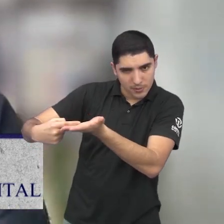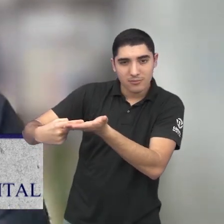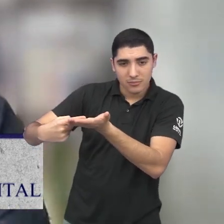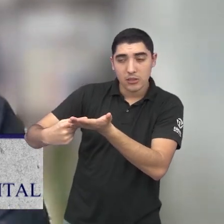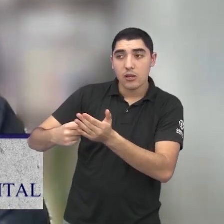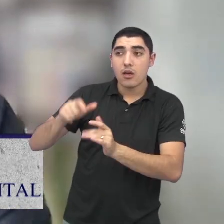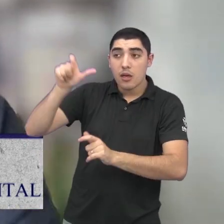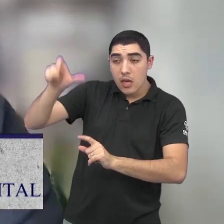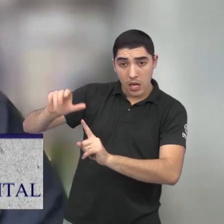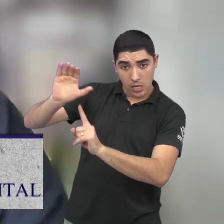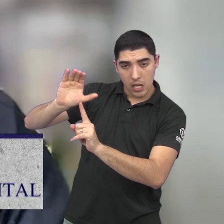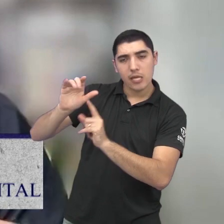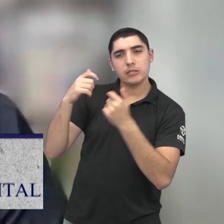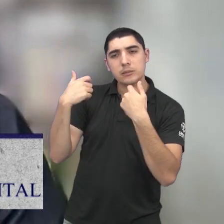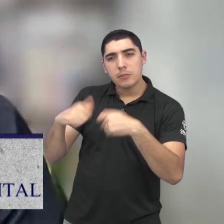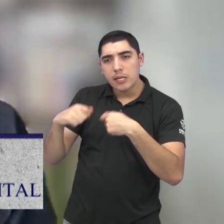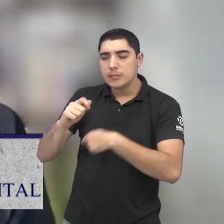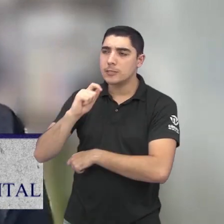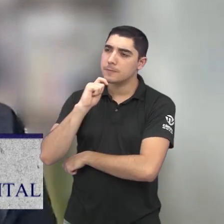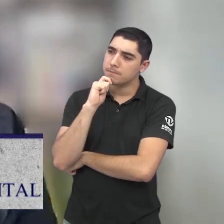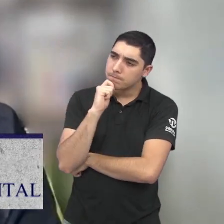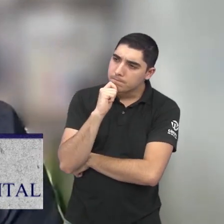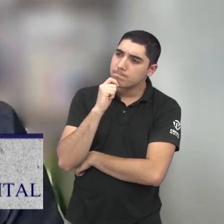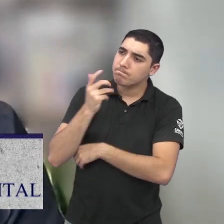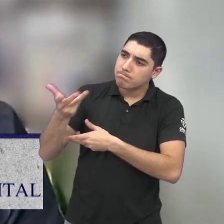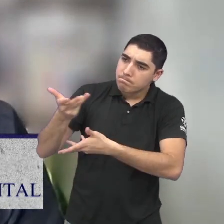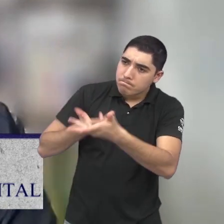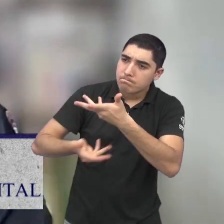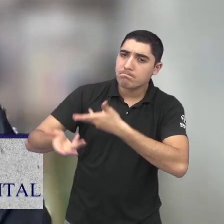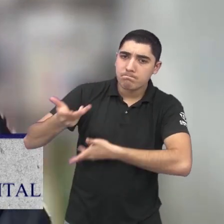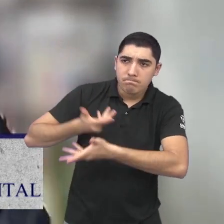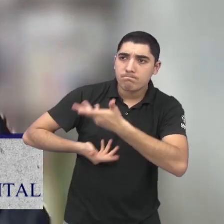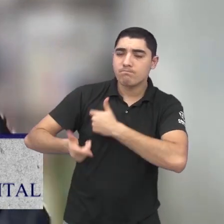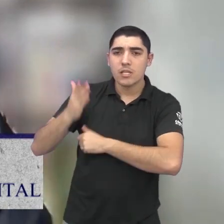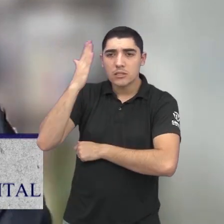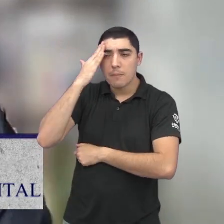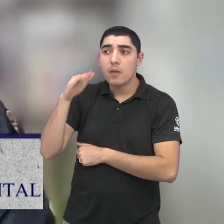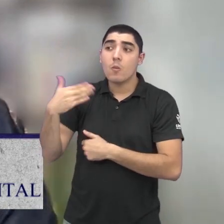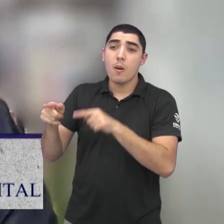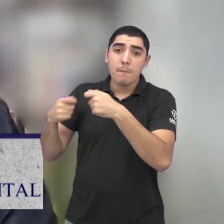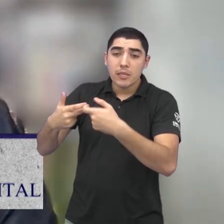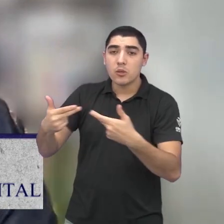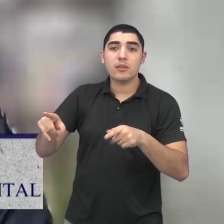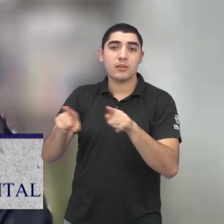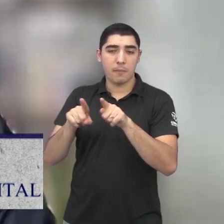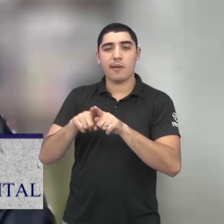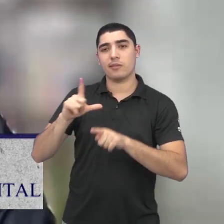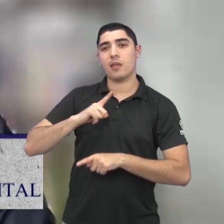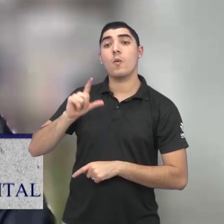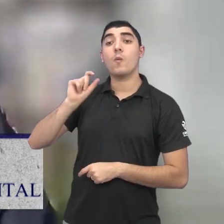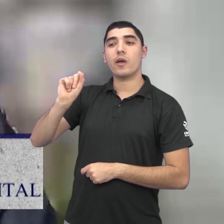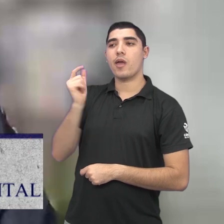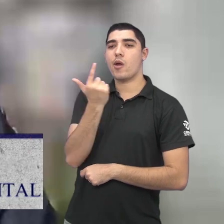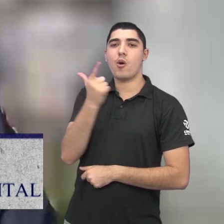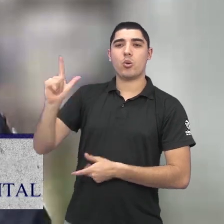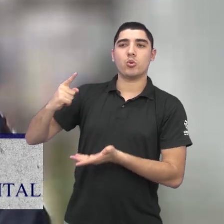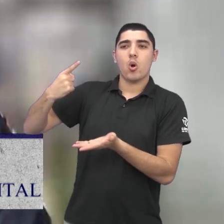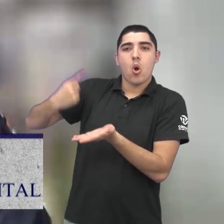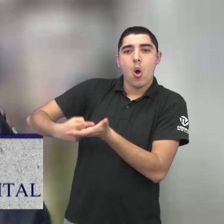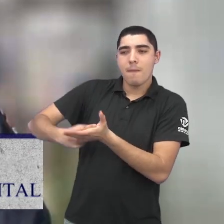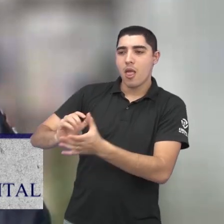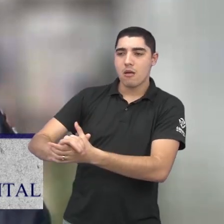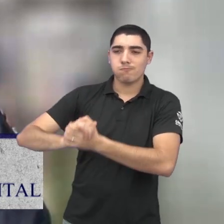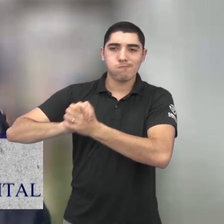precisa escutar os clientes e precisamos escutar as empresas, né? Que a gente chama de stakeholders, né? Que são as pessoas